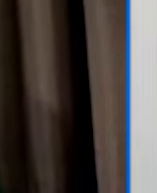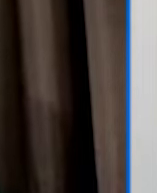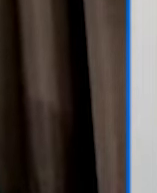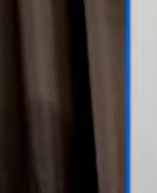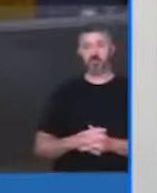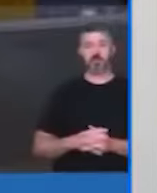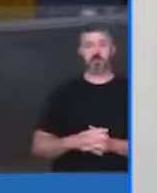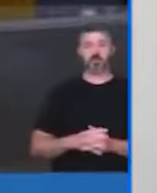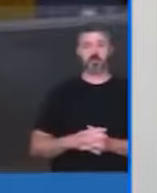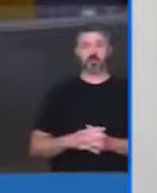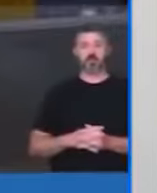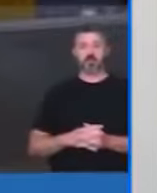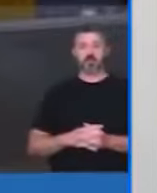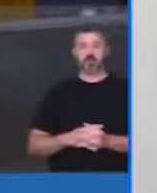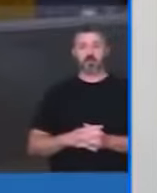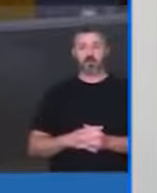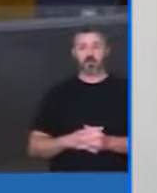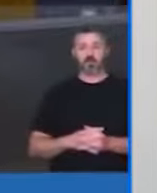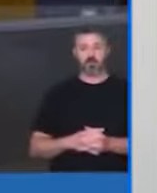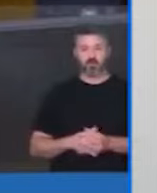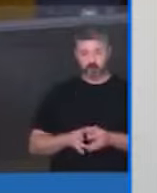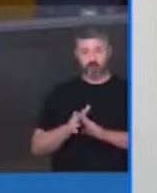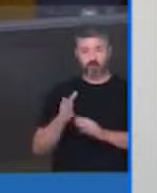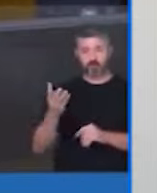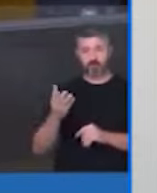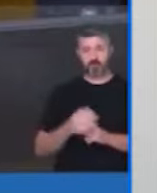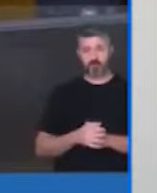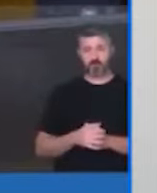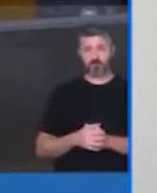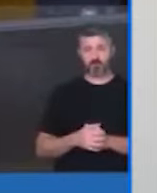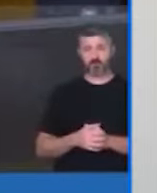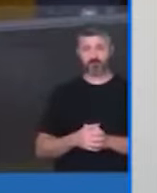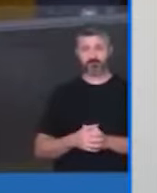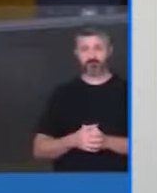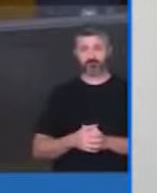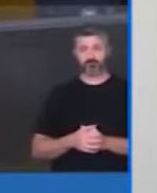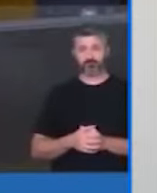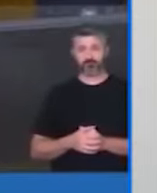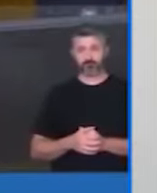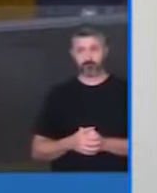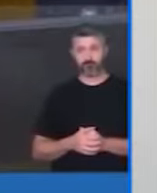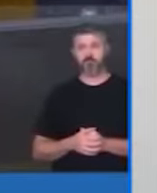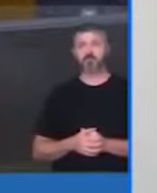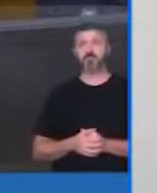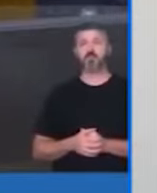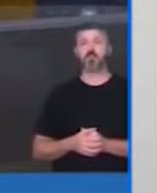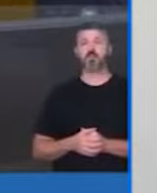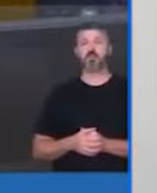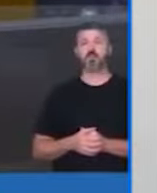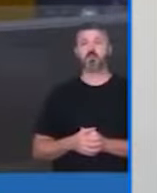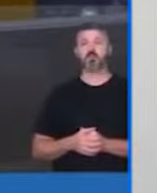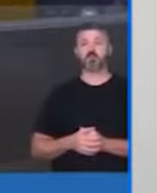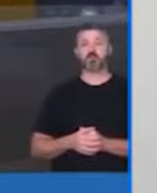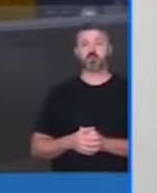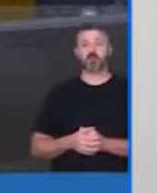do Ministério da Fazenda, estar circulando, não estava lá acompanhando o plenário, mas circulando pelos corredores do Congresso quando isso